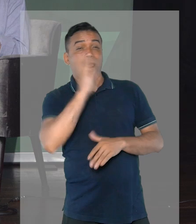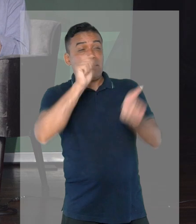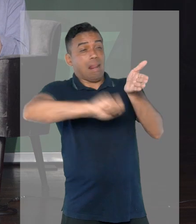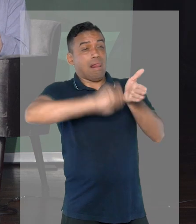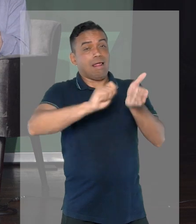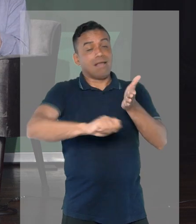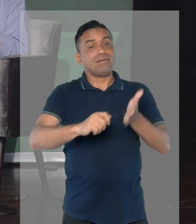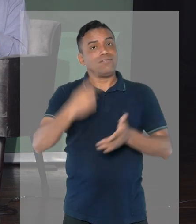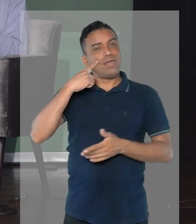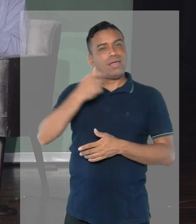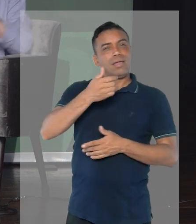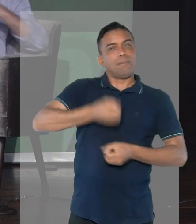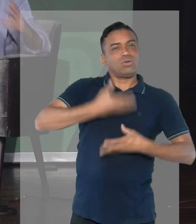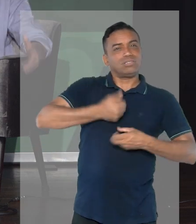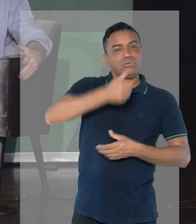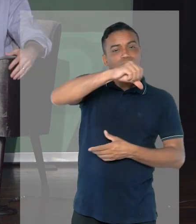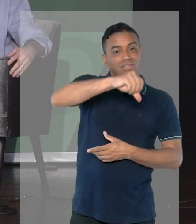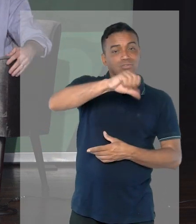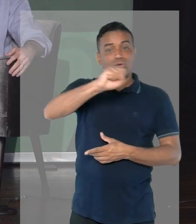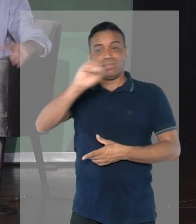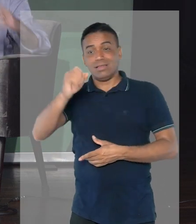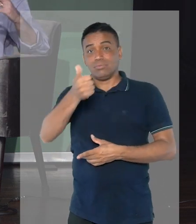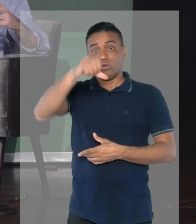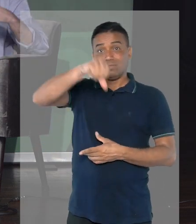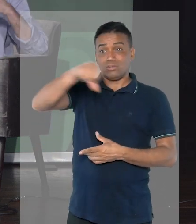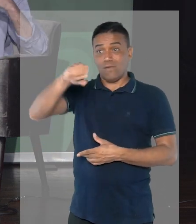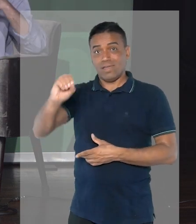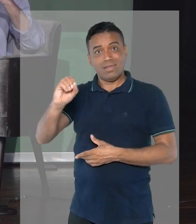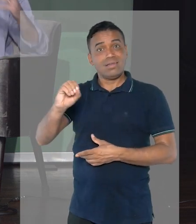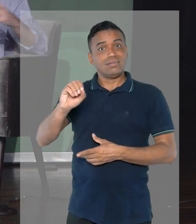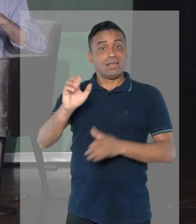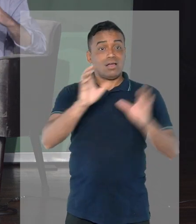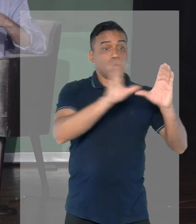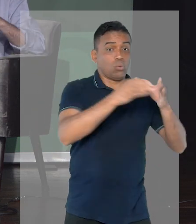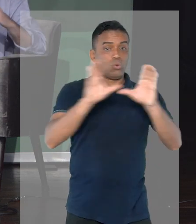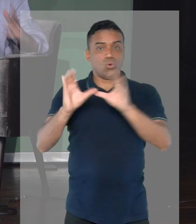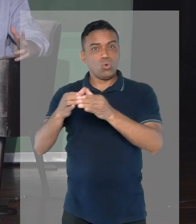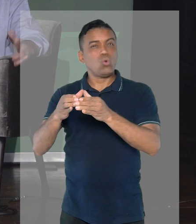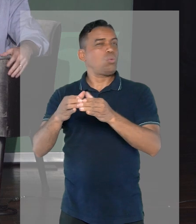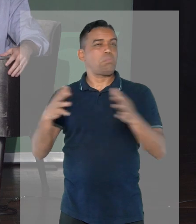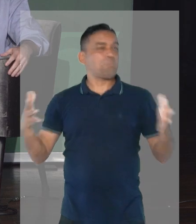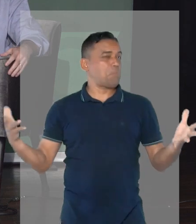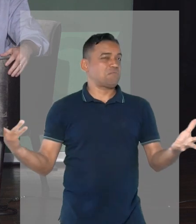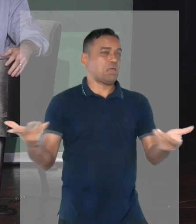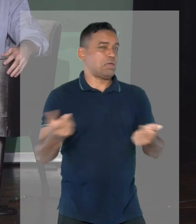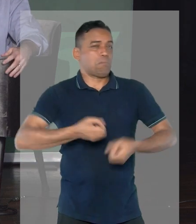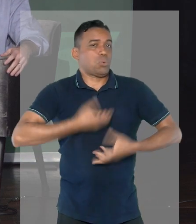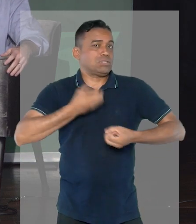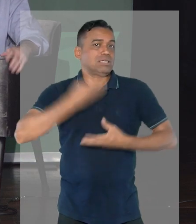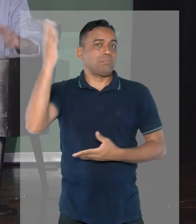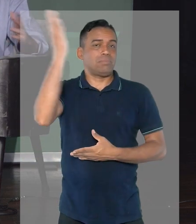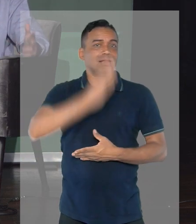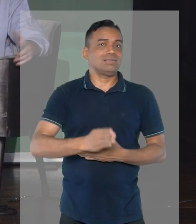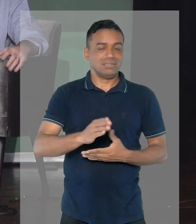gente vem de uma poesia dos anos 80, uma poesia dos anos 90... de poetas que são duas gerações deslumbrantes da poesia brasileira, né?